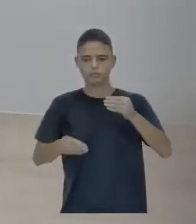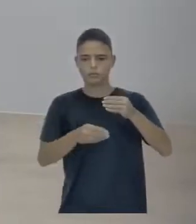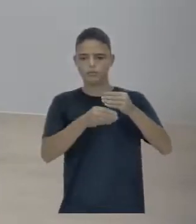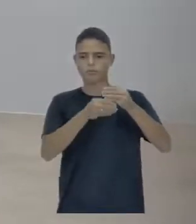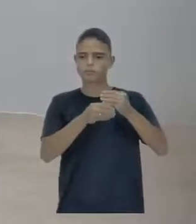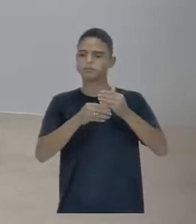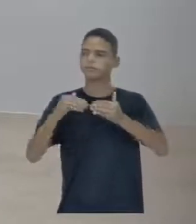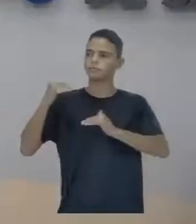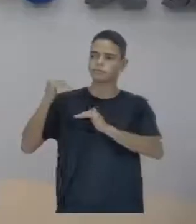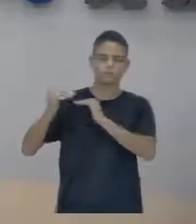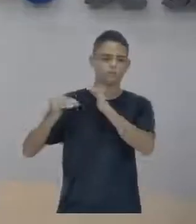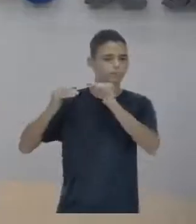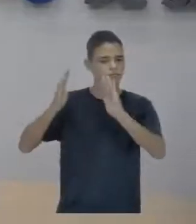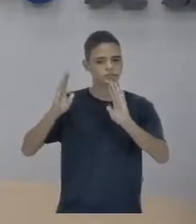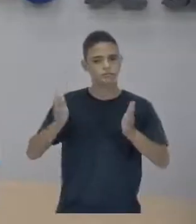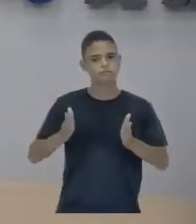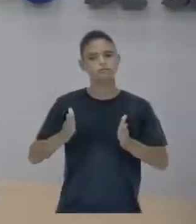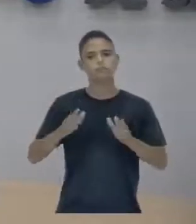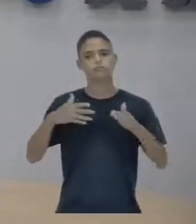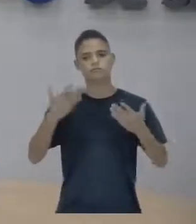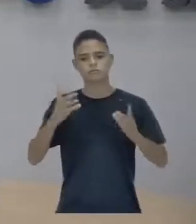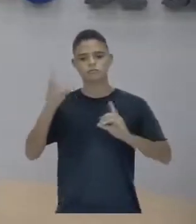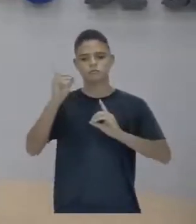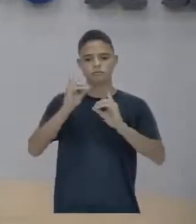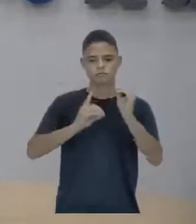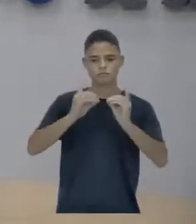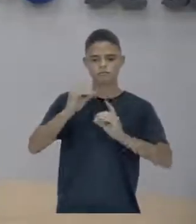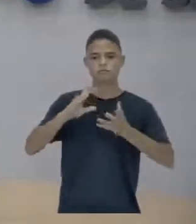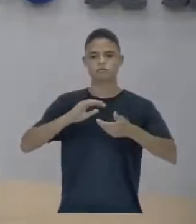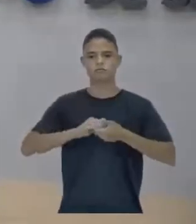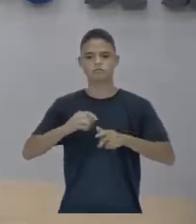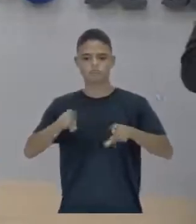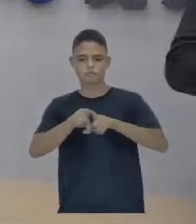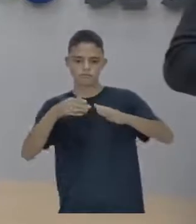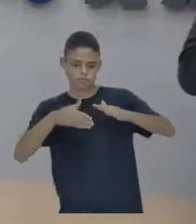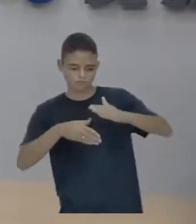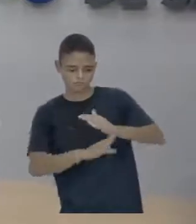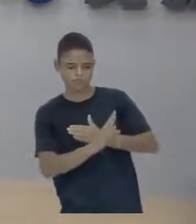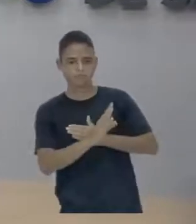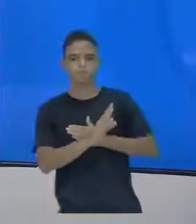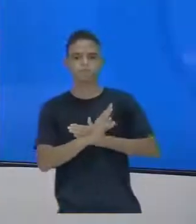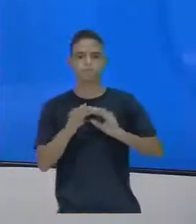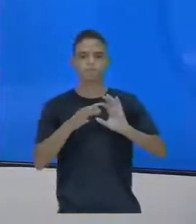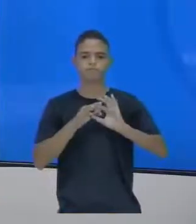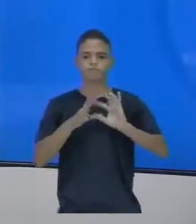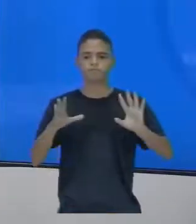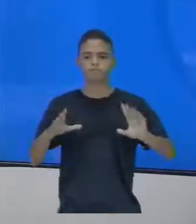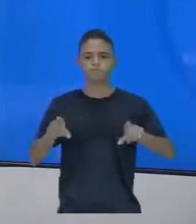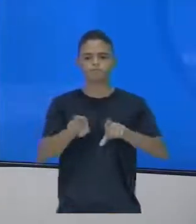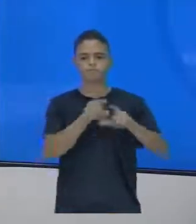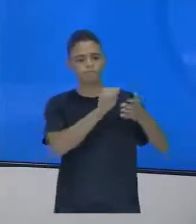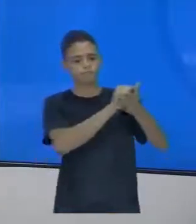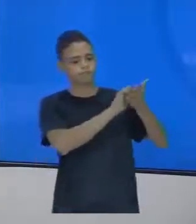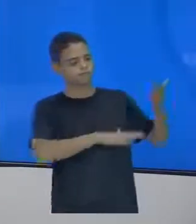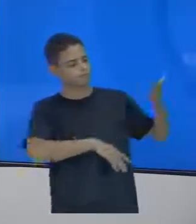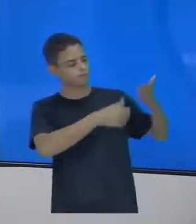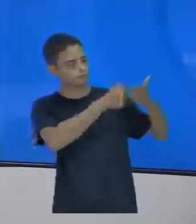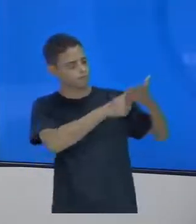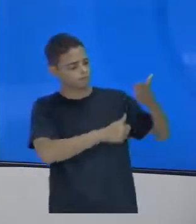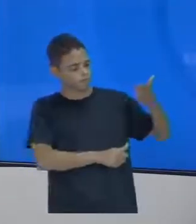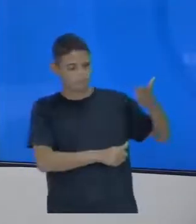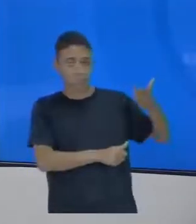avanço já. Então, eu acho que é democratização, eu acho que é acesso. E esta prova democrática de